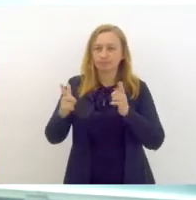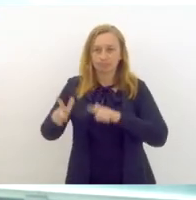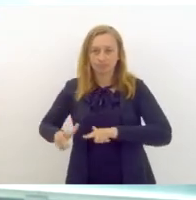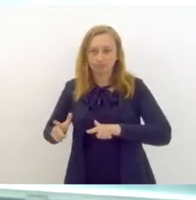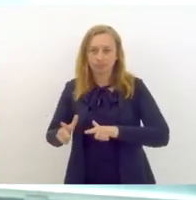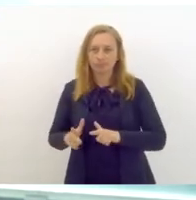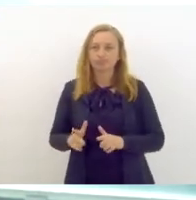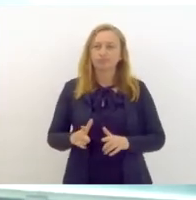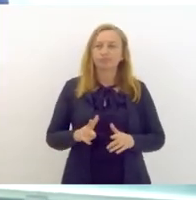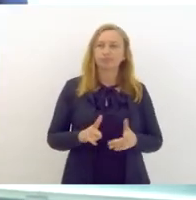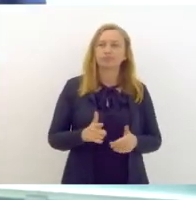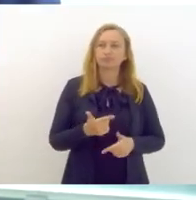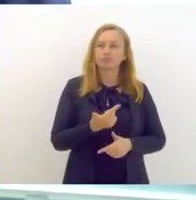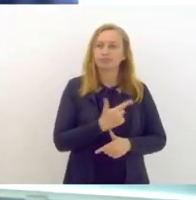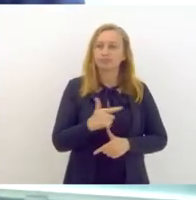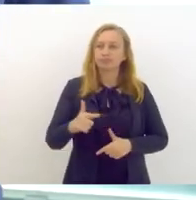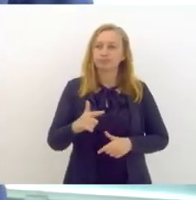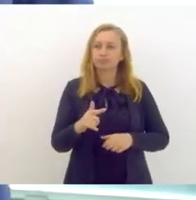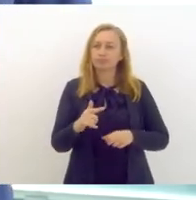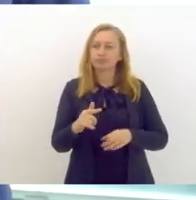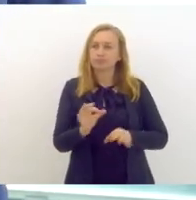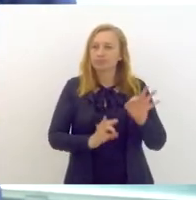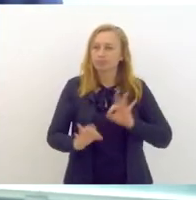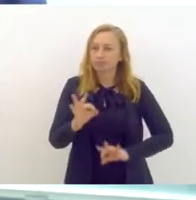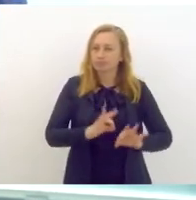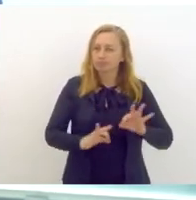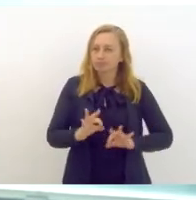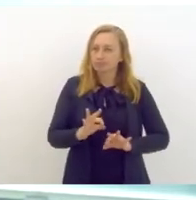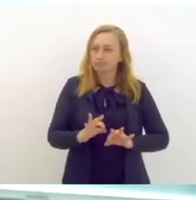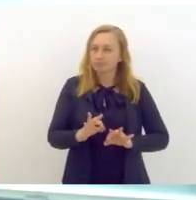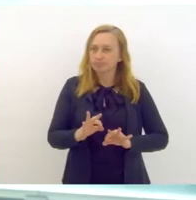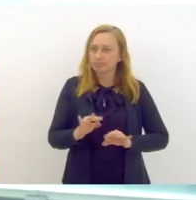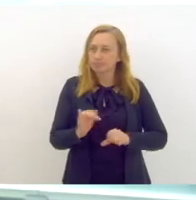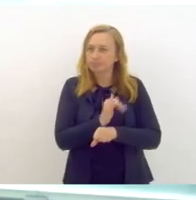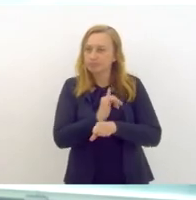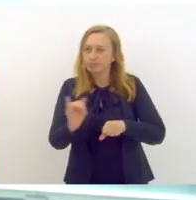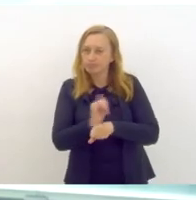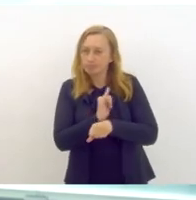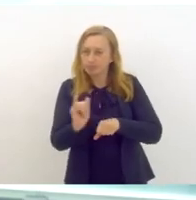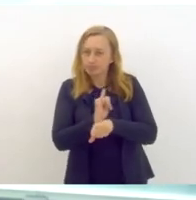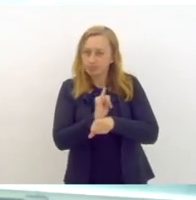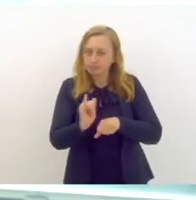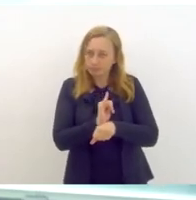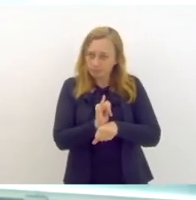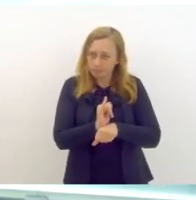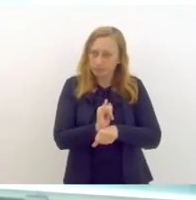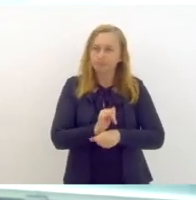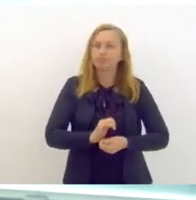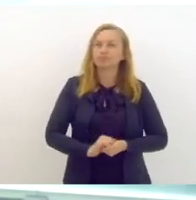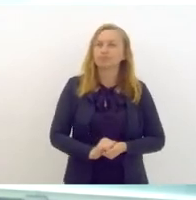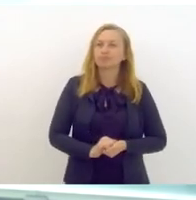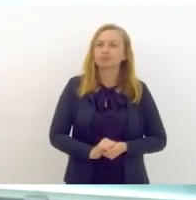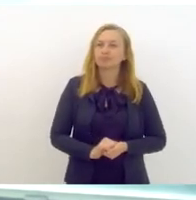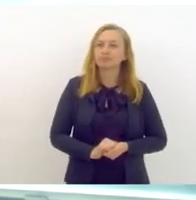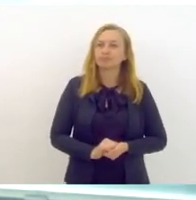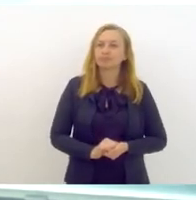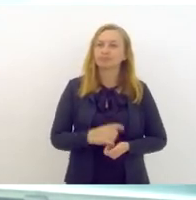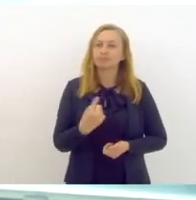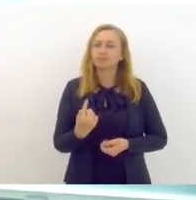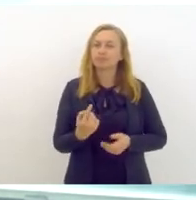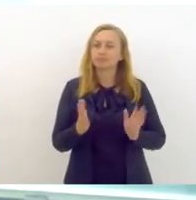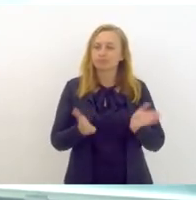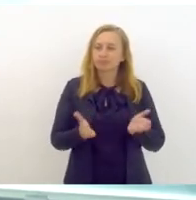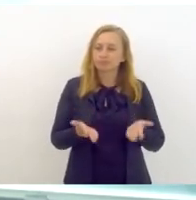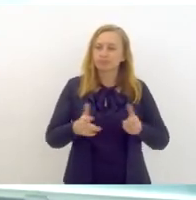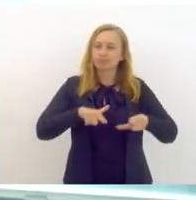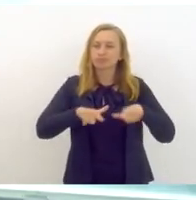Como a unidade ainda não tem plano de manejo, né, ou não especificou a zona de amortecimento em instrumento específico, a gente trabalha hoje